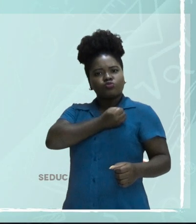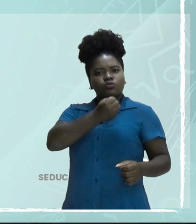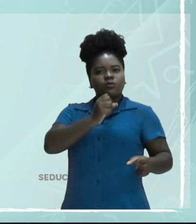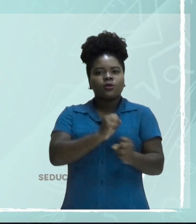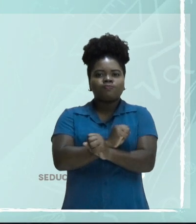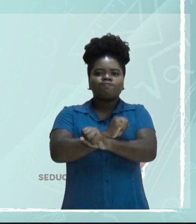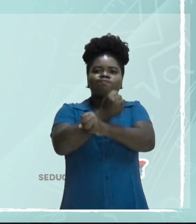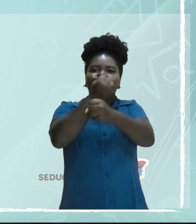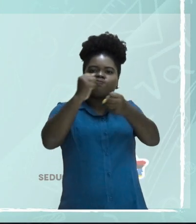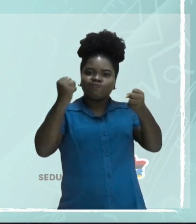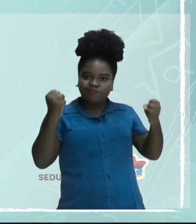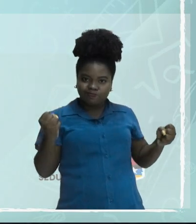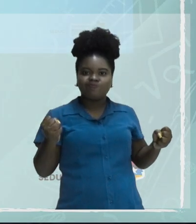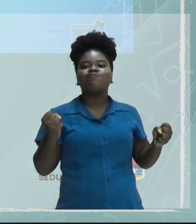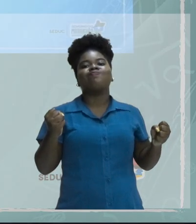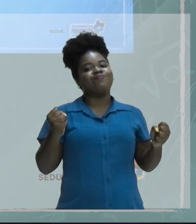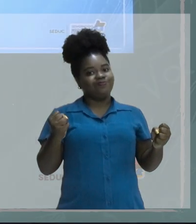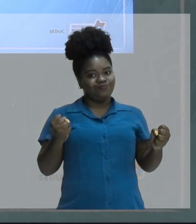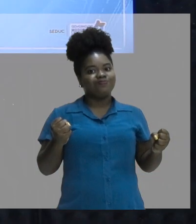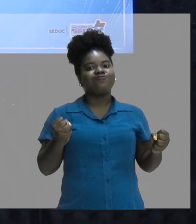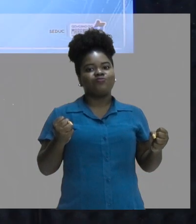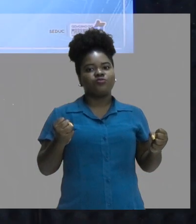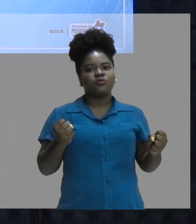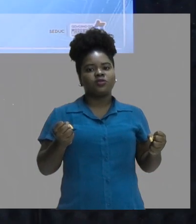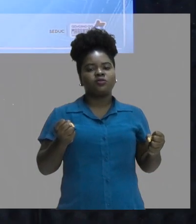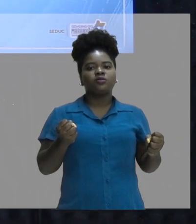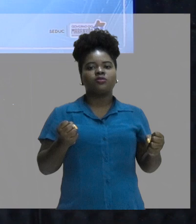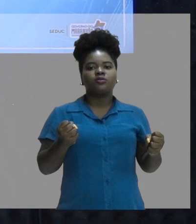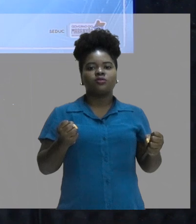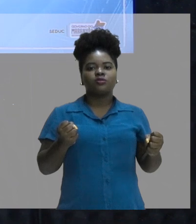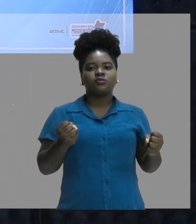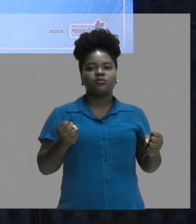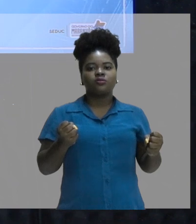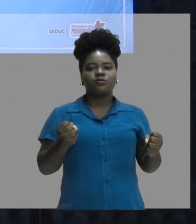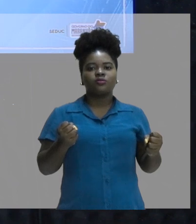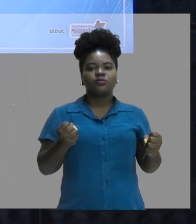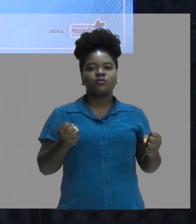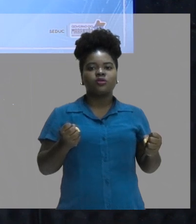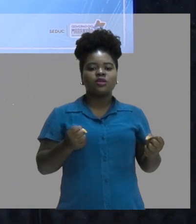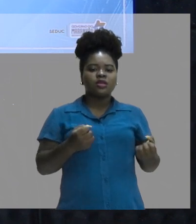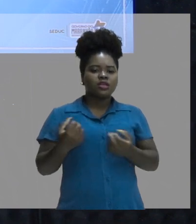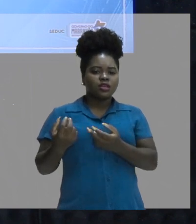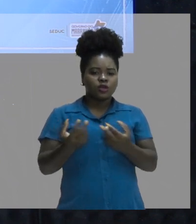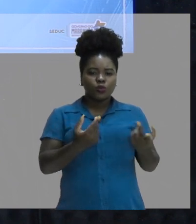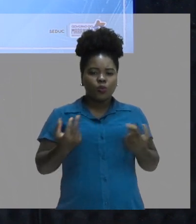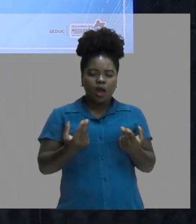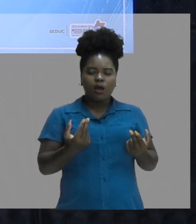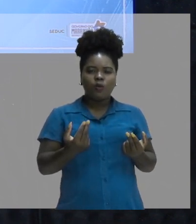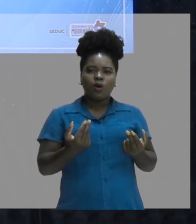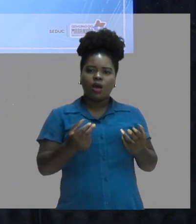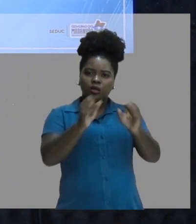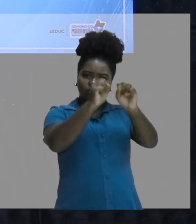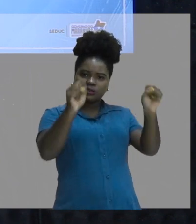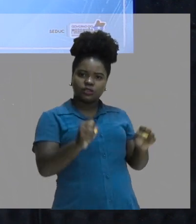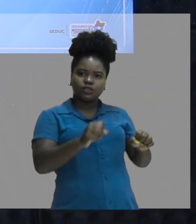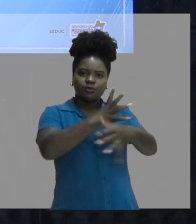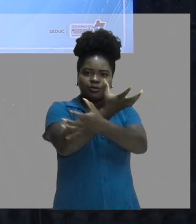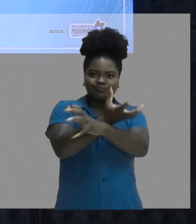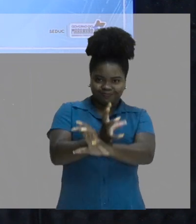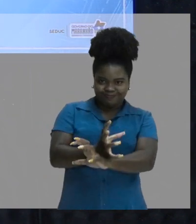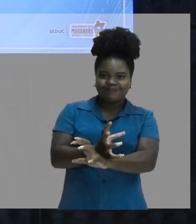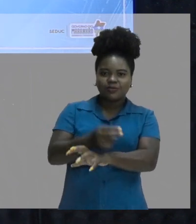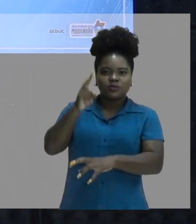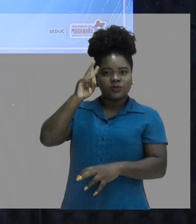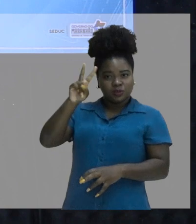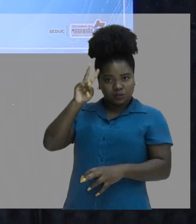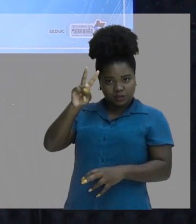do que nós vimos na nossa aula de sistema esquelético, por exemplo. Sistema esquelético são 206 ossos. O sistema muscular já são